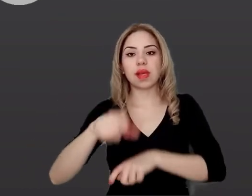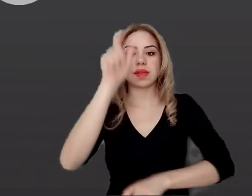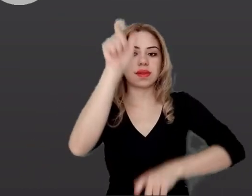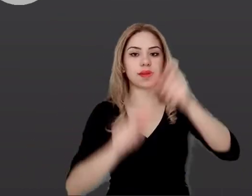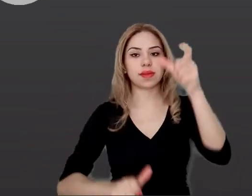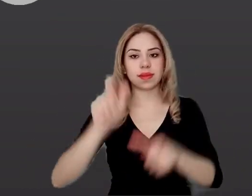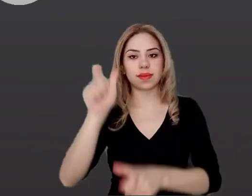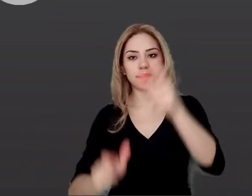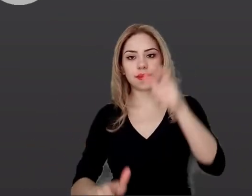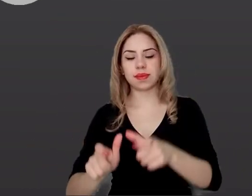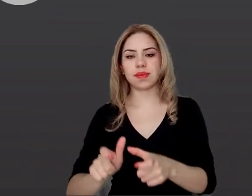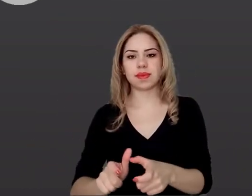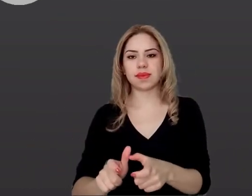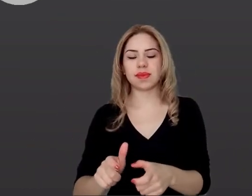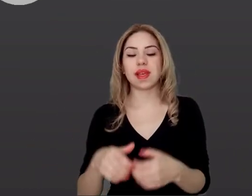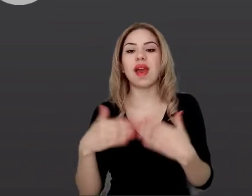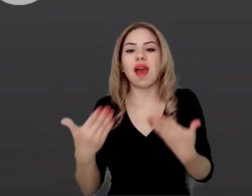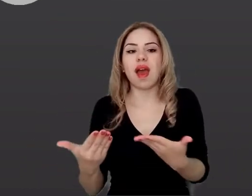das pessoas.